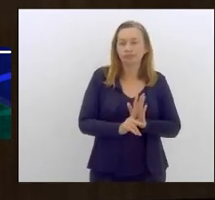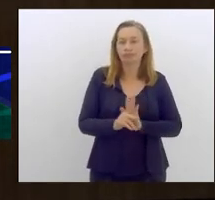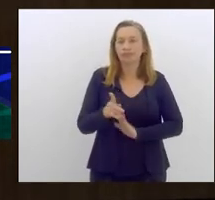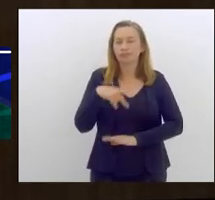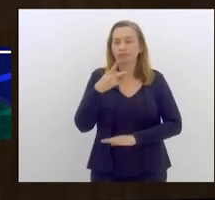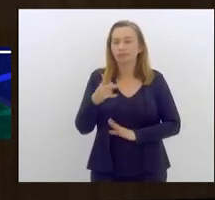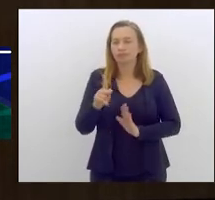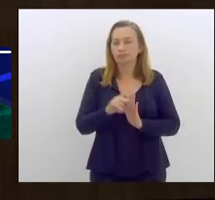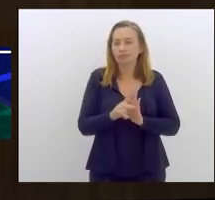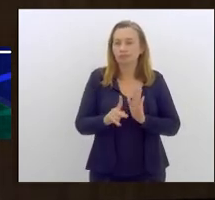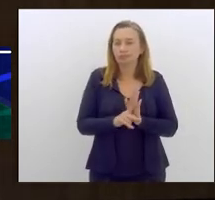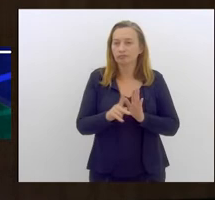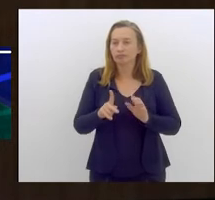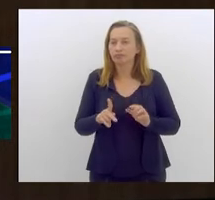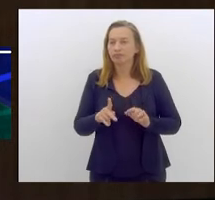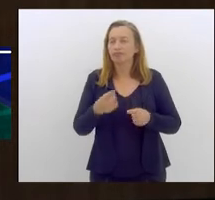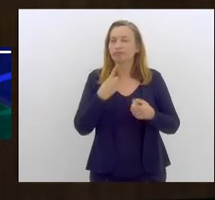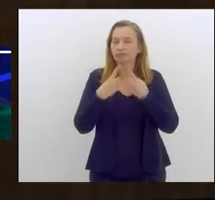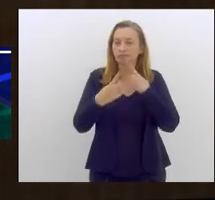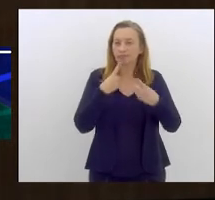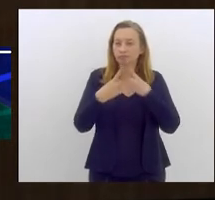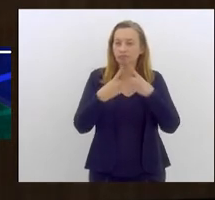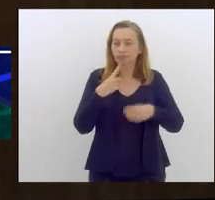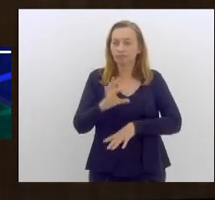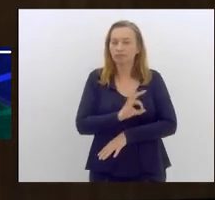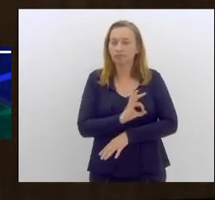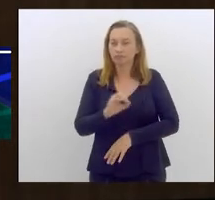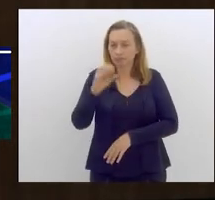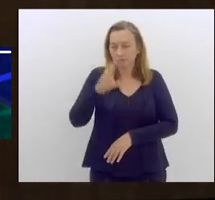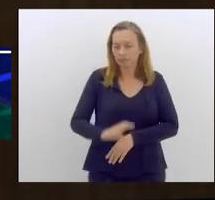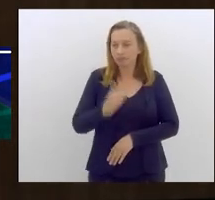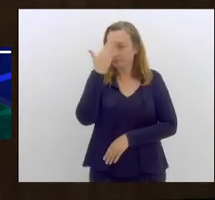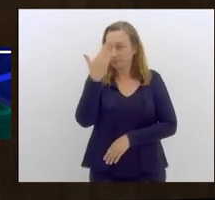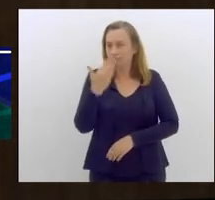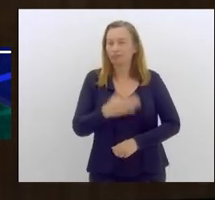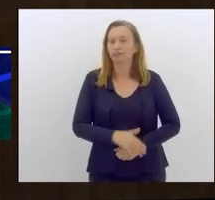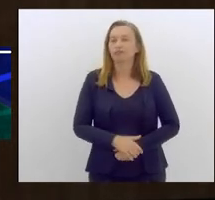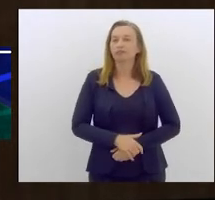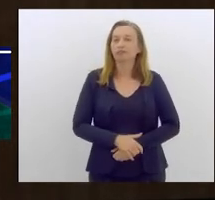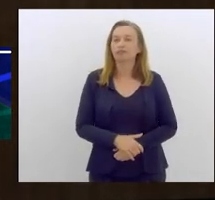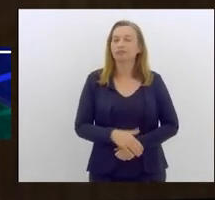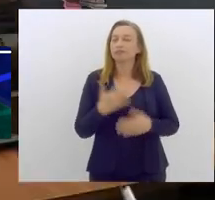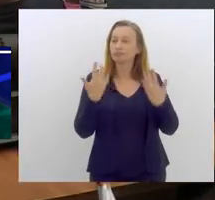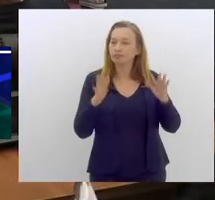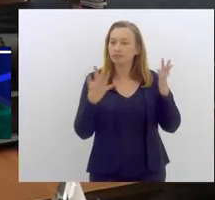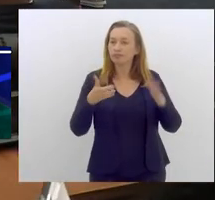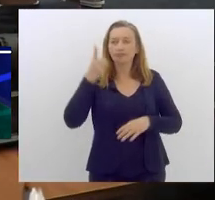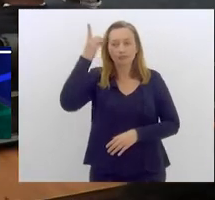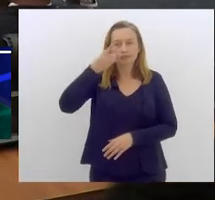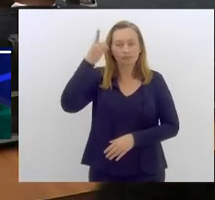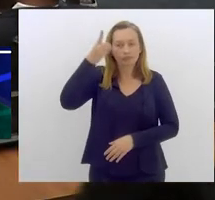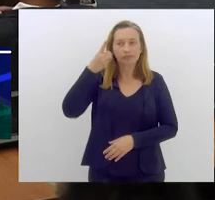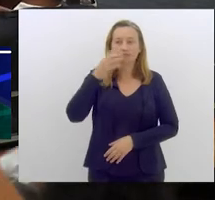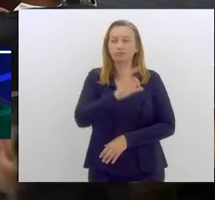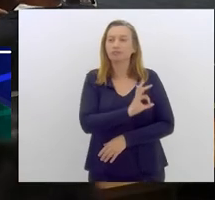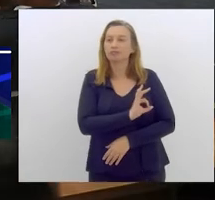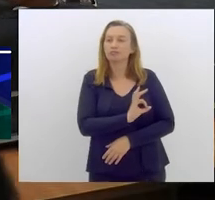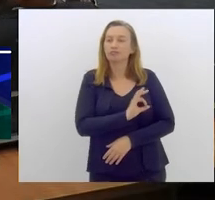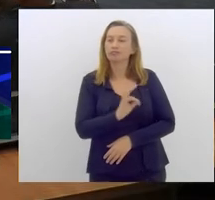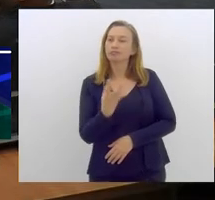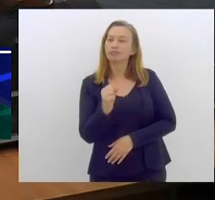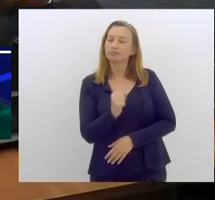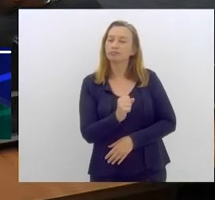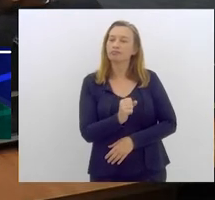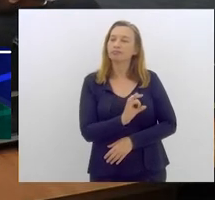que esse projeto foi amplamente discutido na Polícia Civil. Muito obrigada. Parabéns, deputada Marta Rocha.